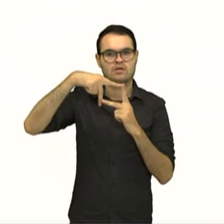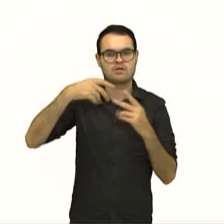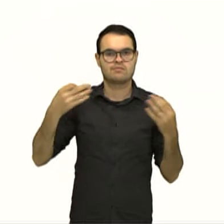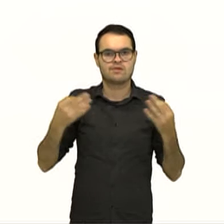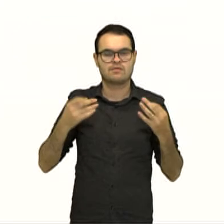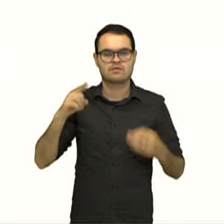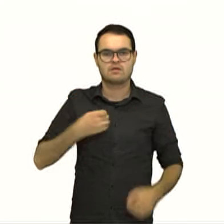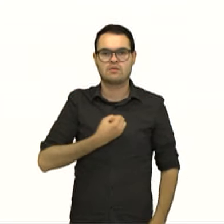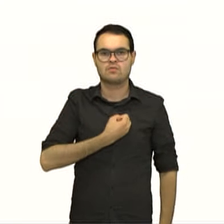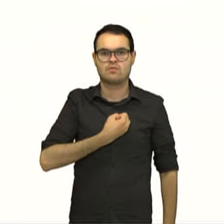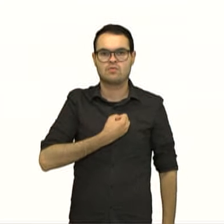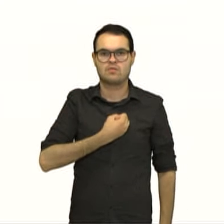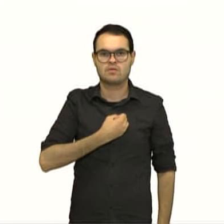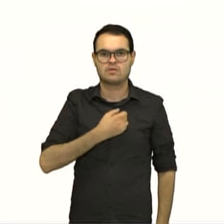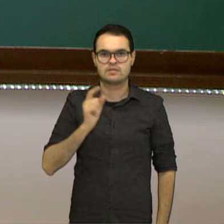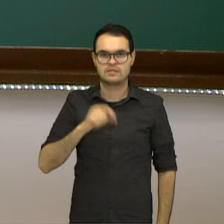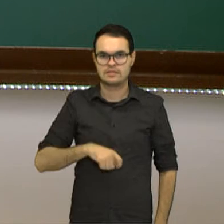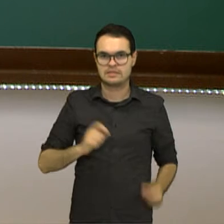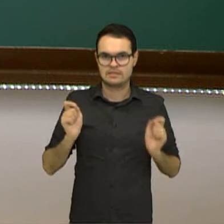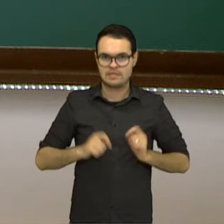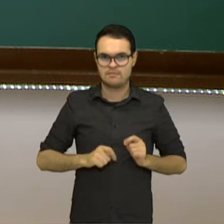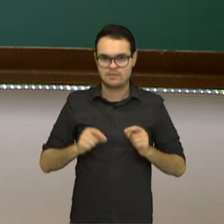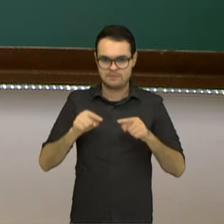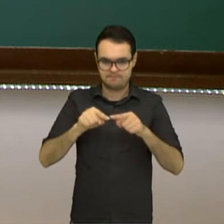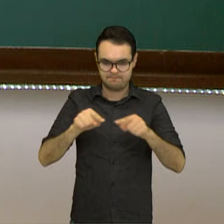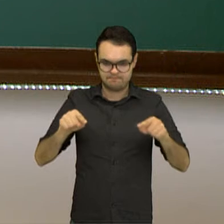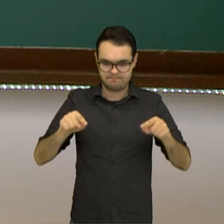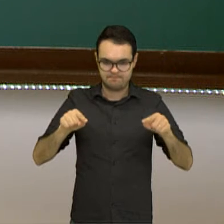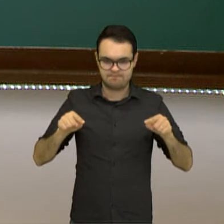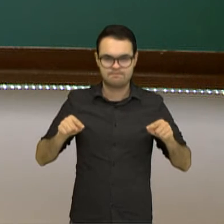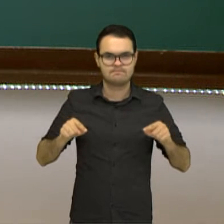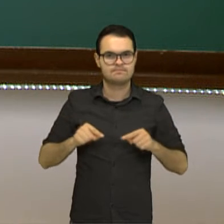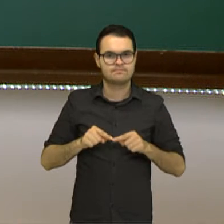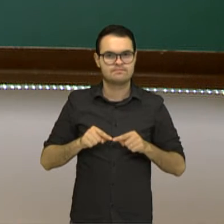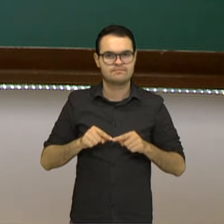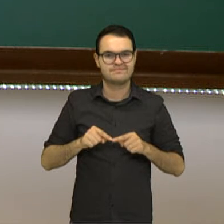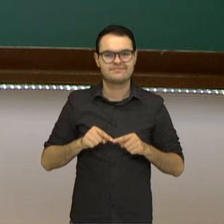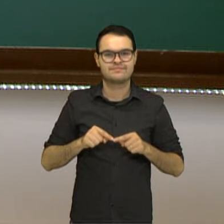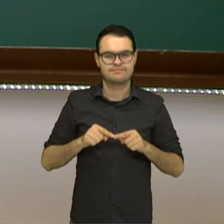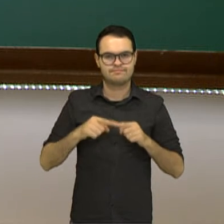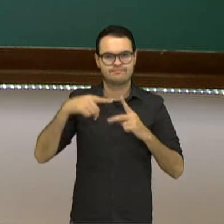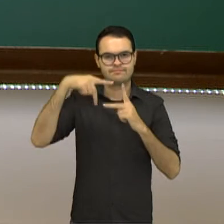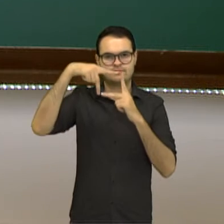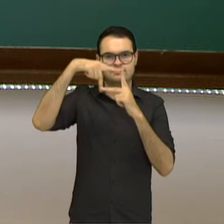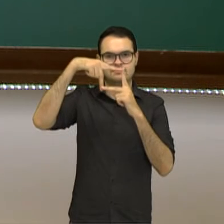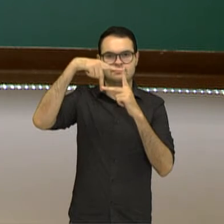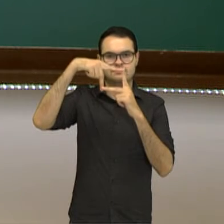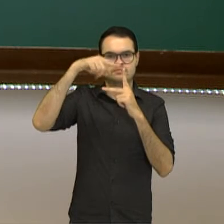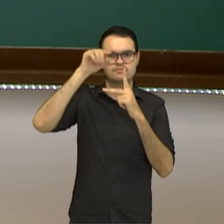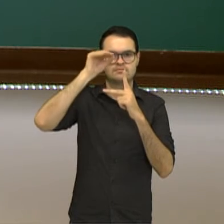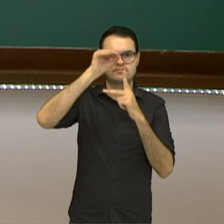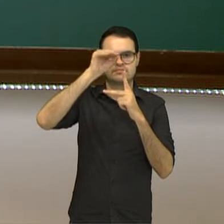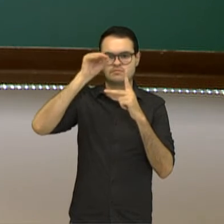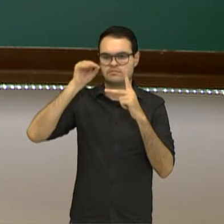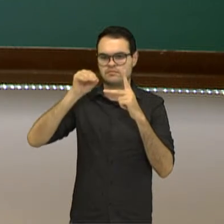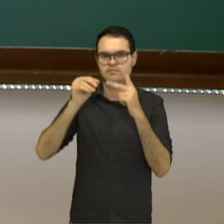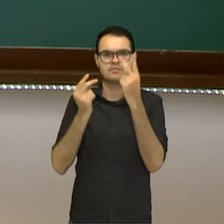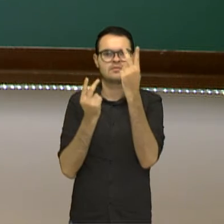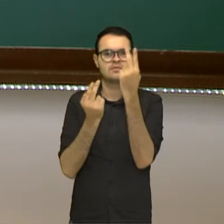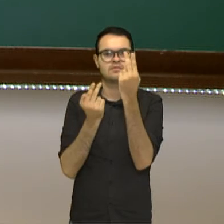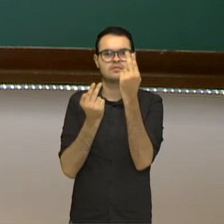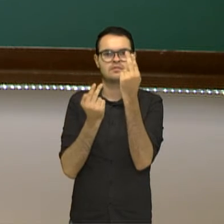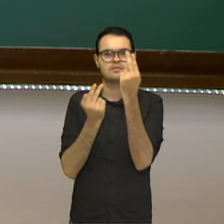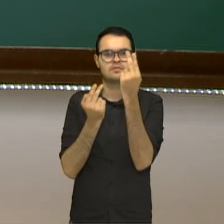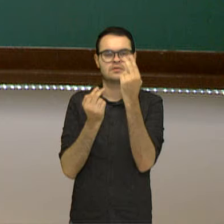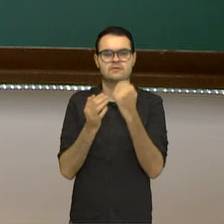um número que eu consigo montar um quadrado, ou seja, um quadrado de tanto por tanto, com a mesma medida. Ou